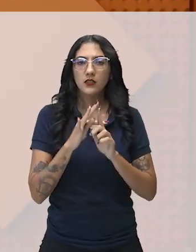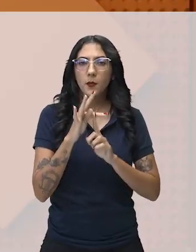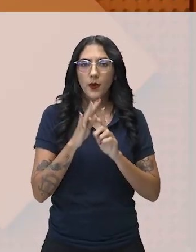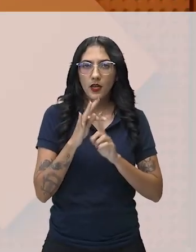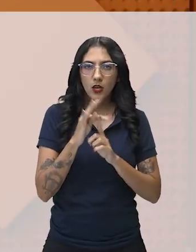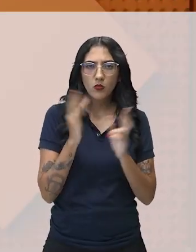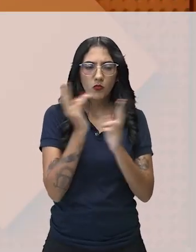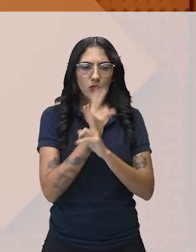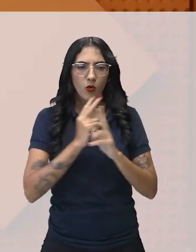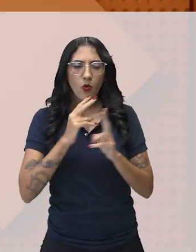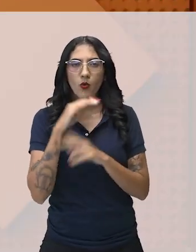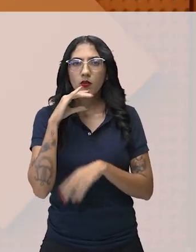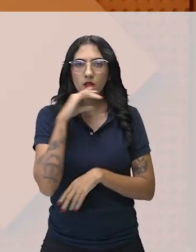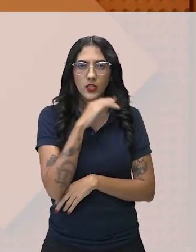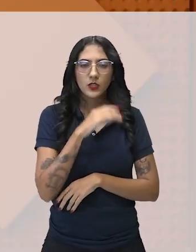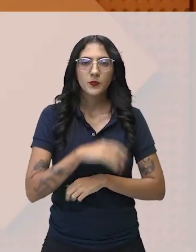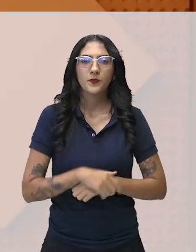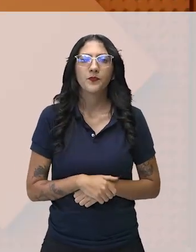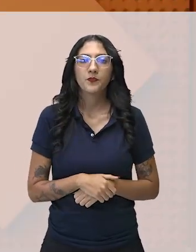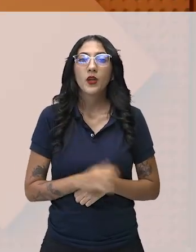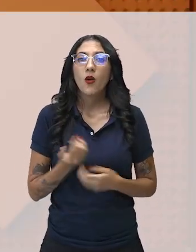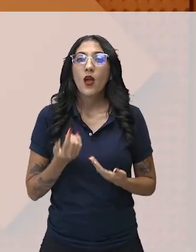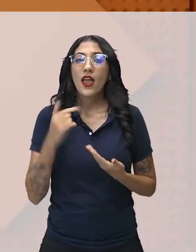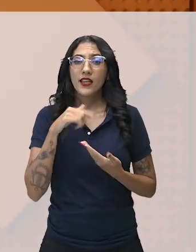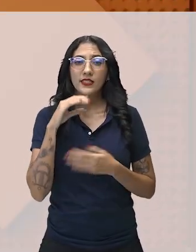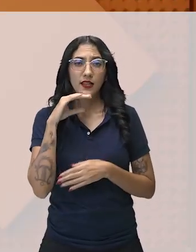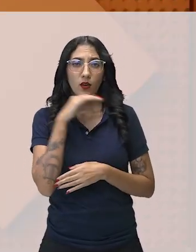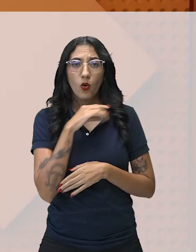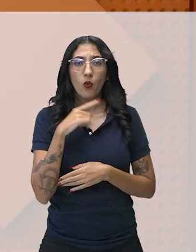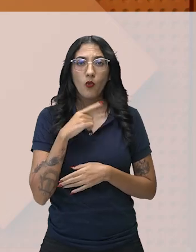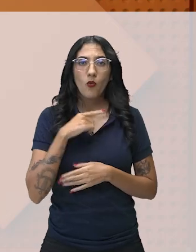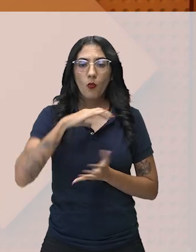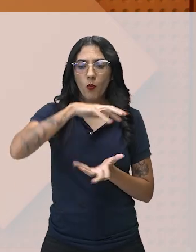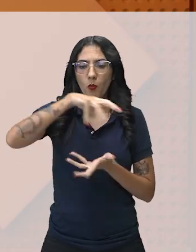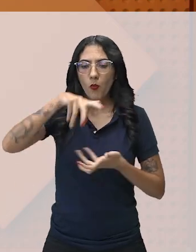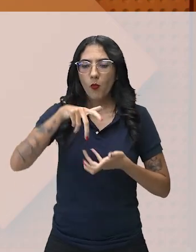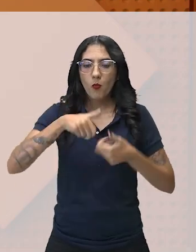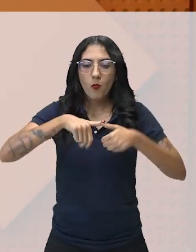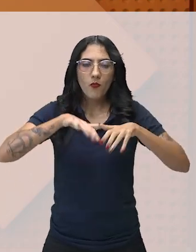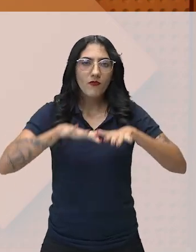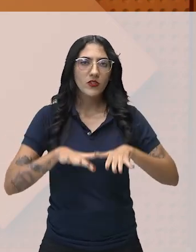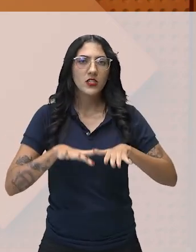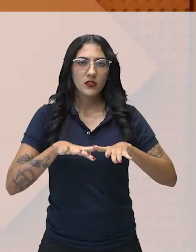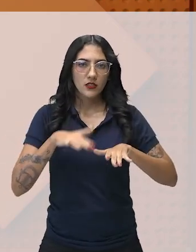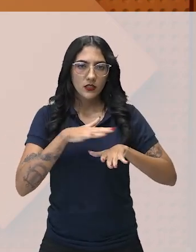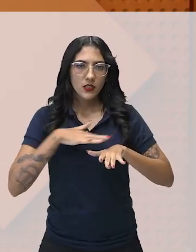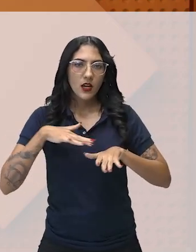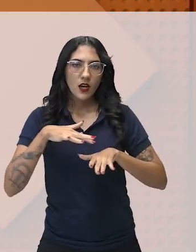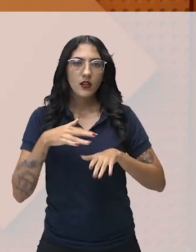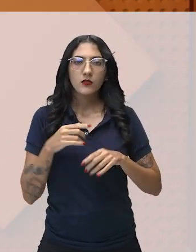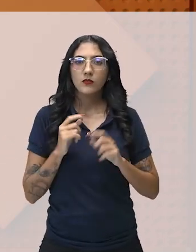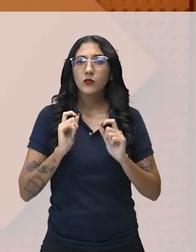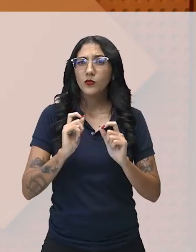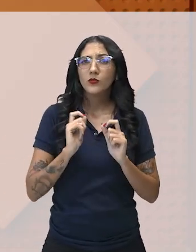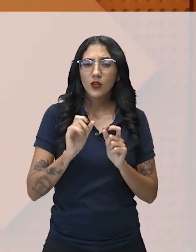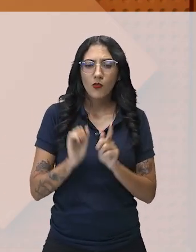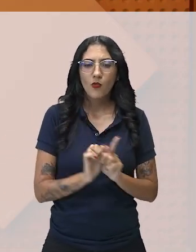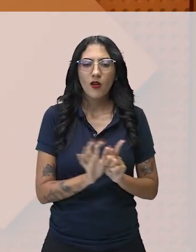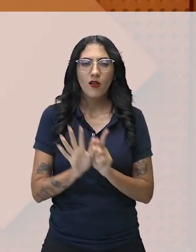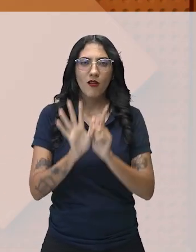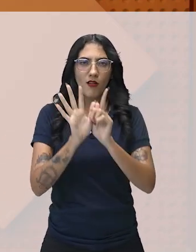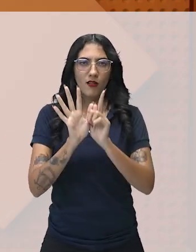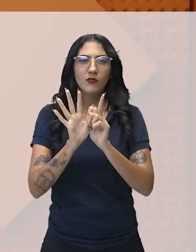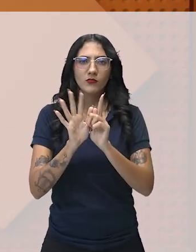atmosférico e o nosso planeta como um todo. Parte desse calor fica preso na nossa atmosfera, por conta dos chamados gases do efeito